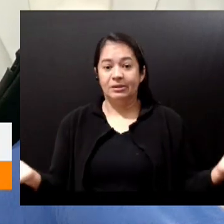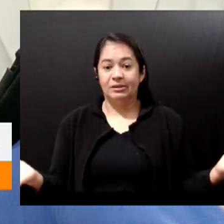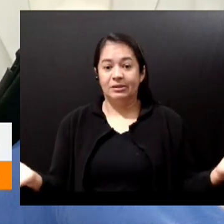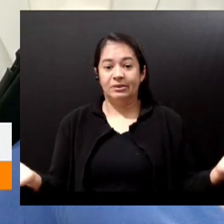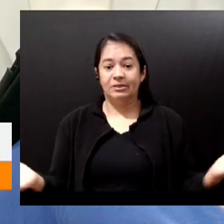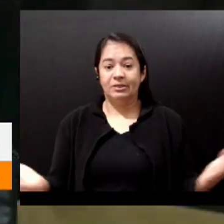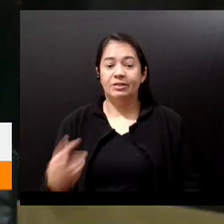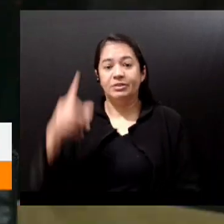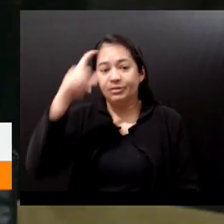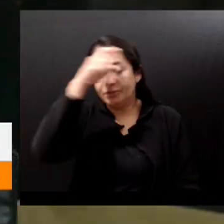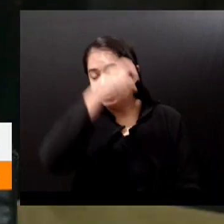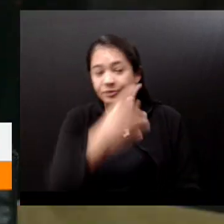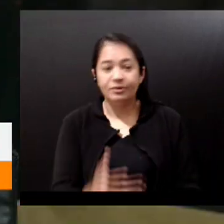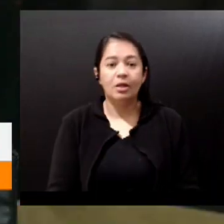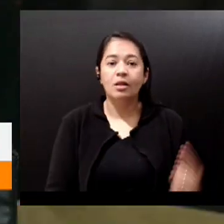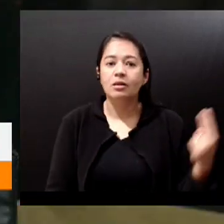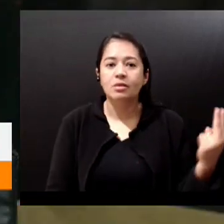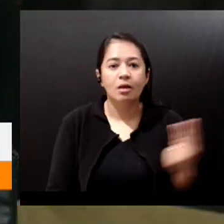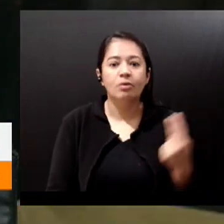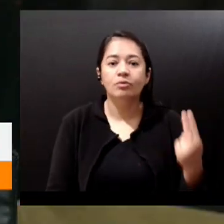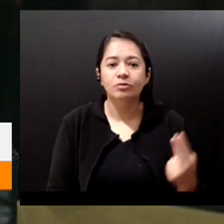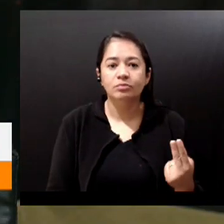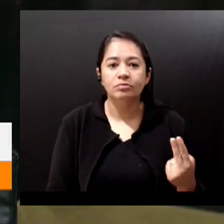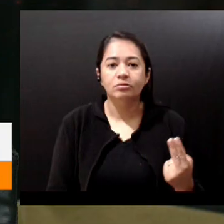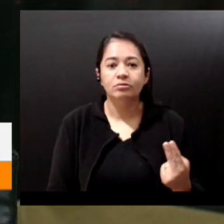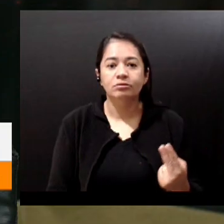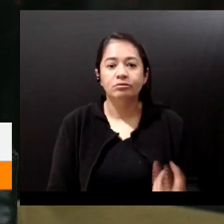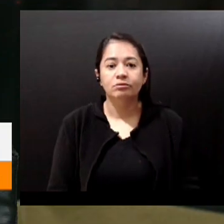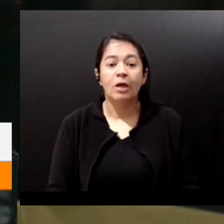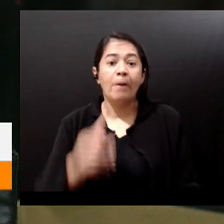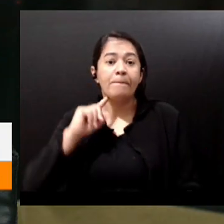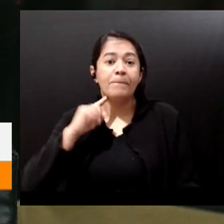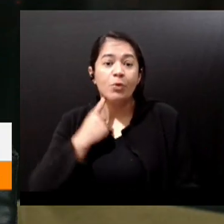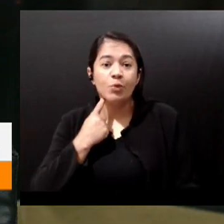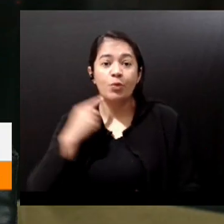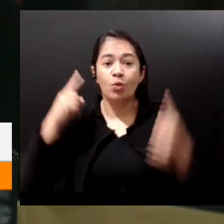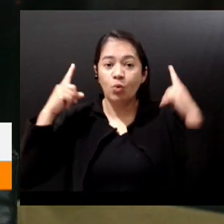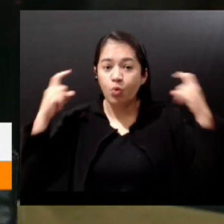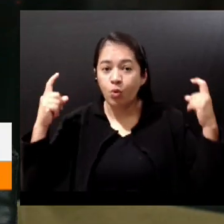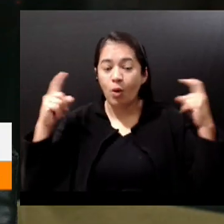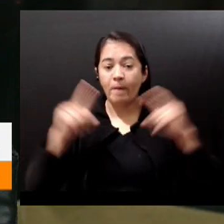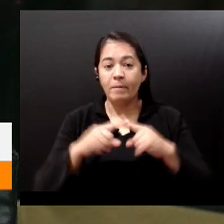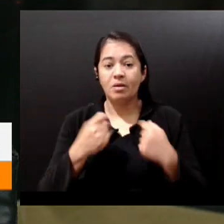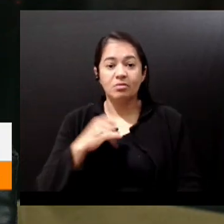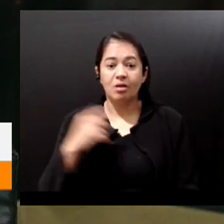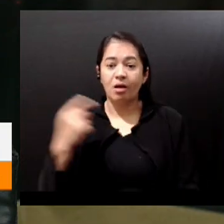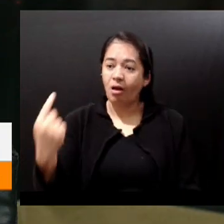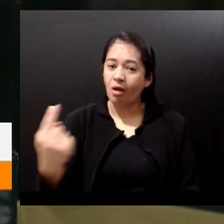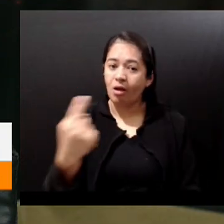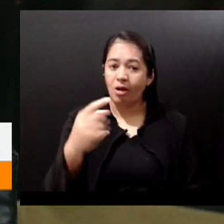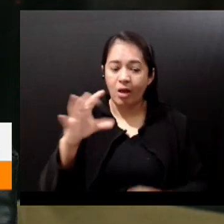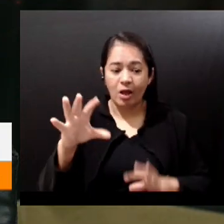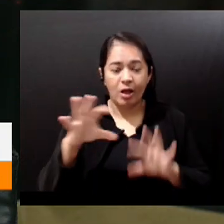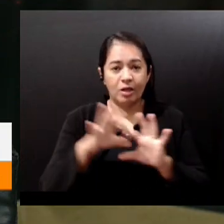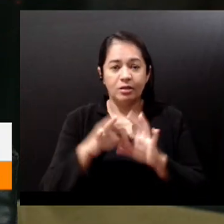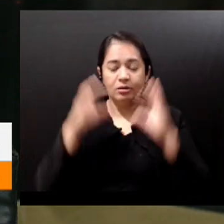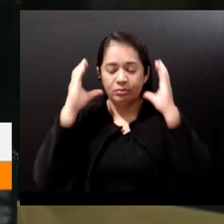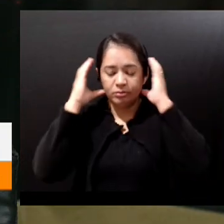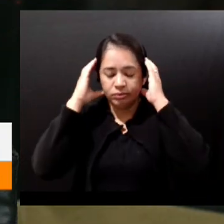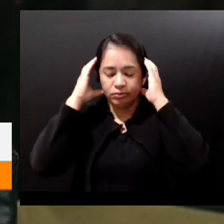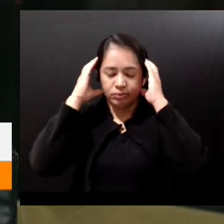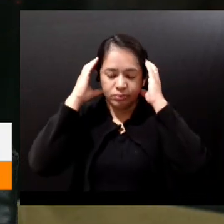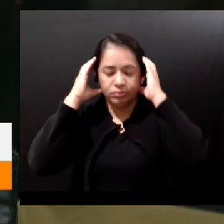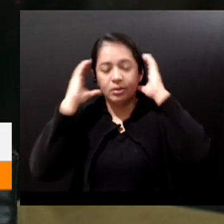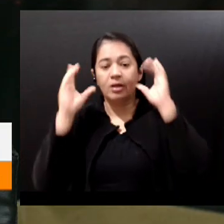né? é legal, poluição sonora. Só que também, se cada um se conectar no seu fone de ouvido, também vai ficar